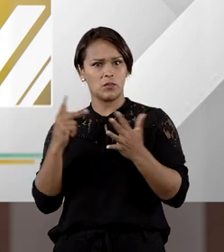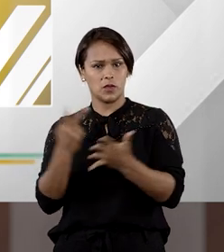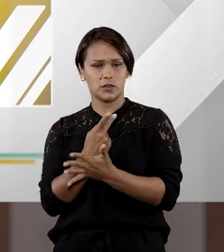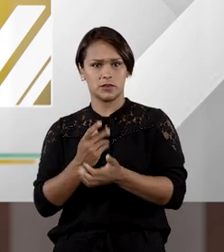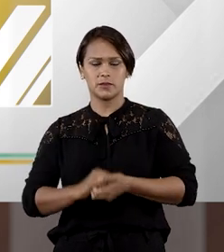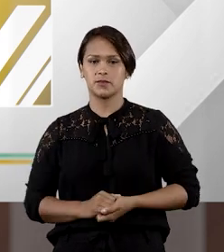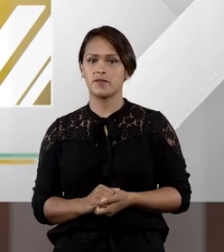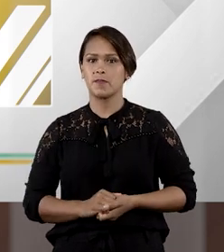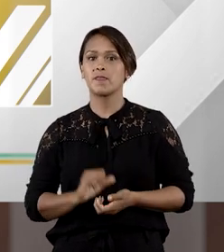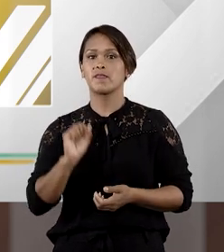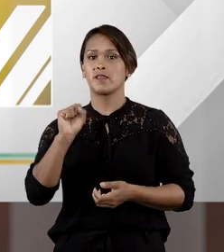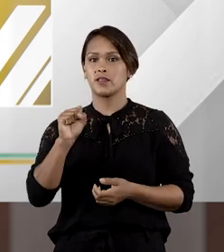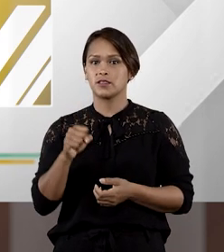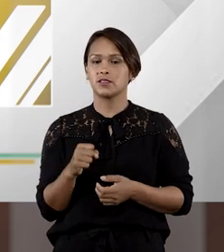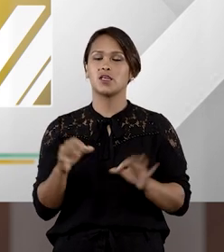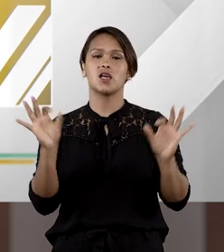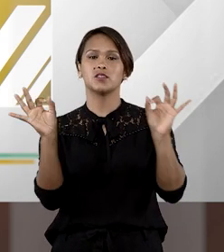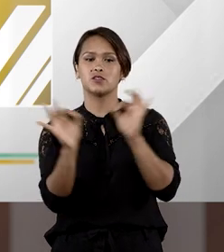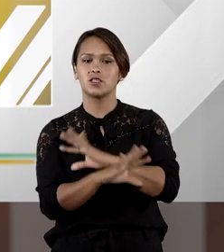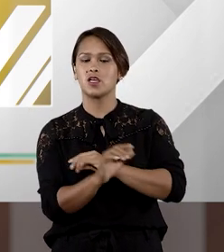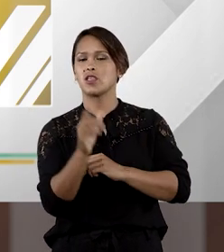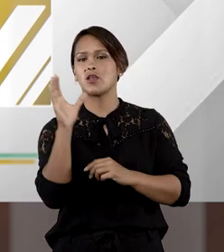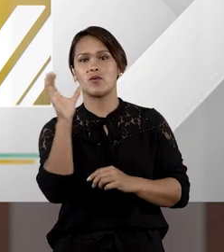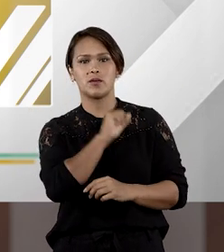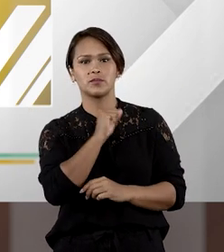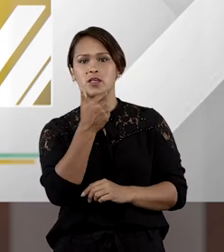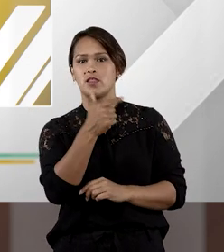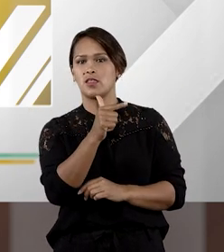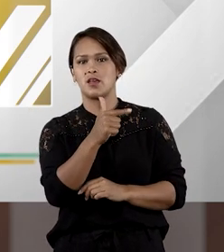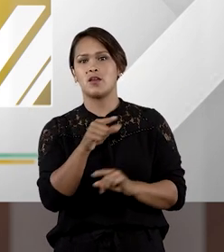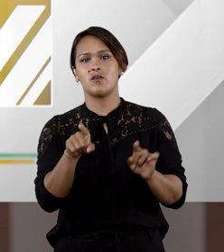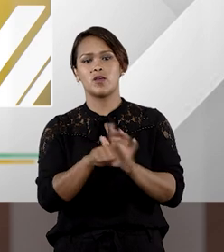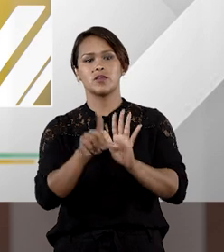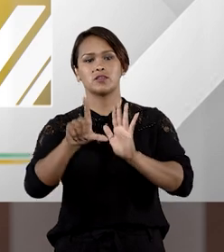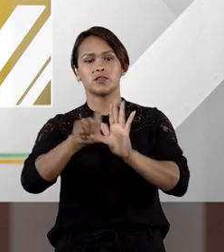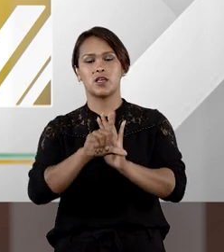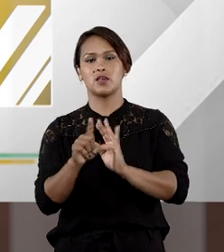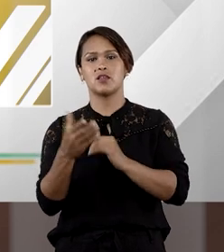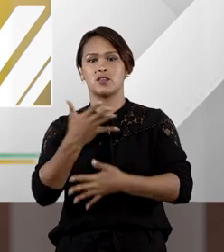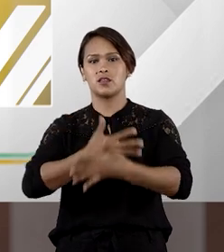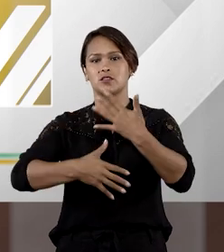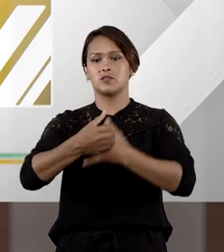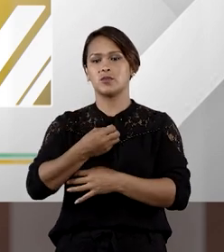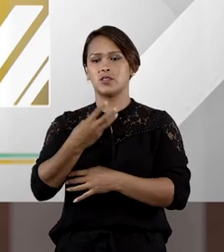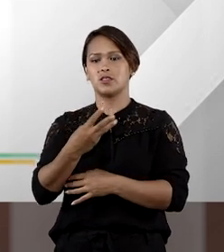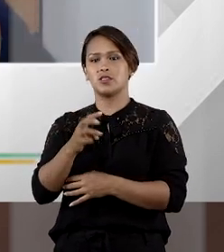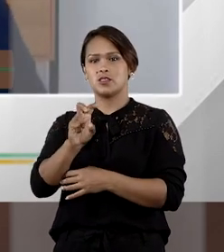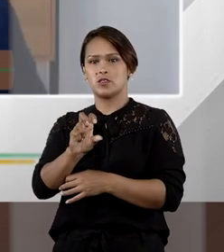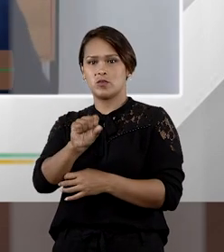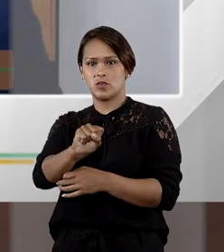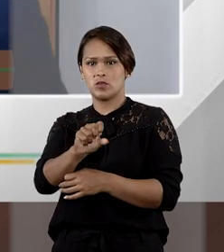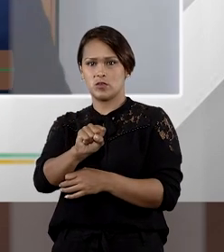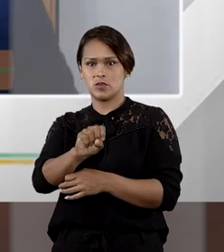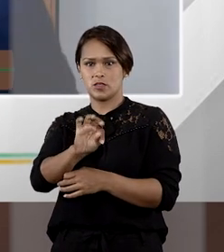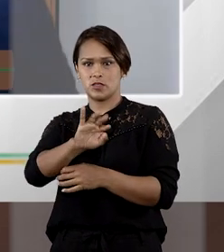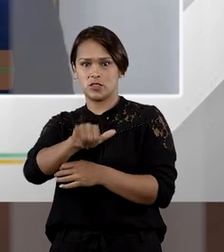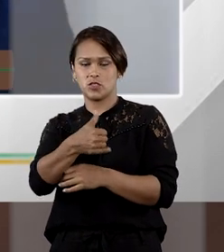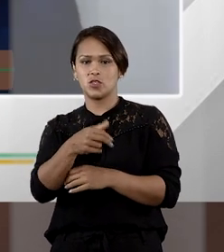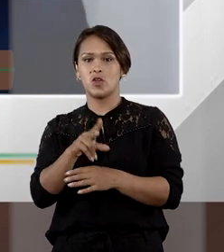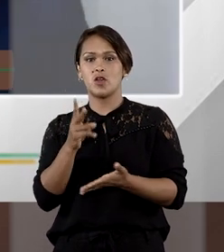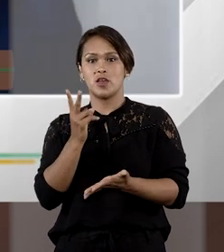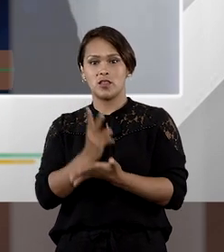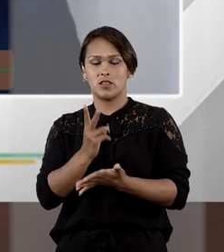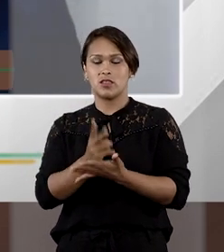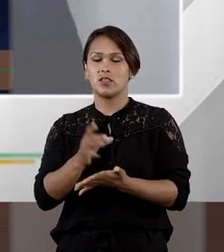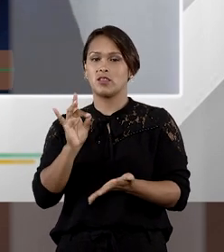Flávio? A exoneração não é automática, né? É o que está na súmula 358 do STJ, né? Então, ele vai ter